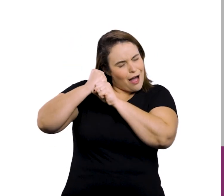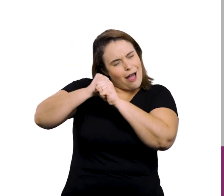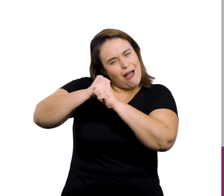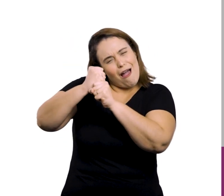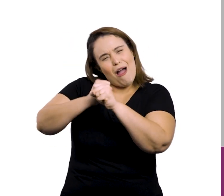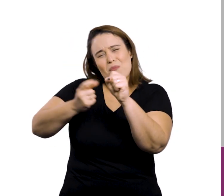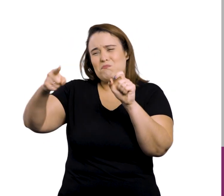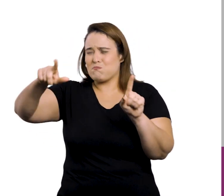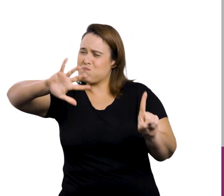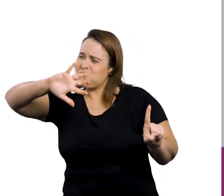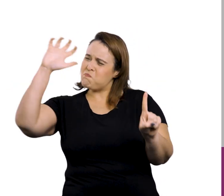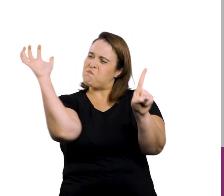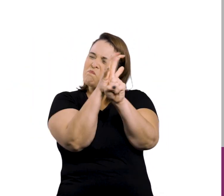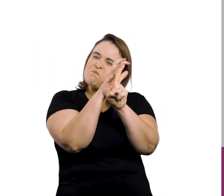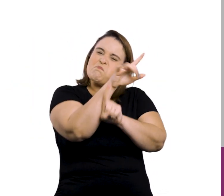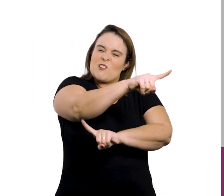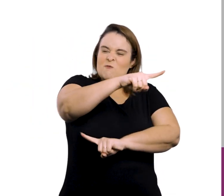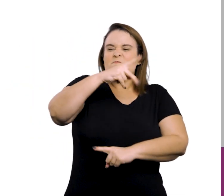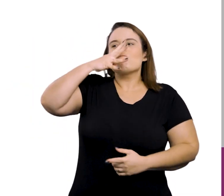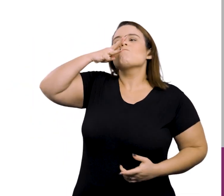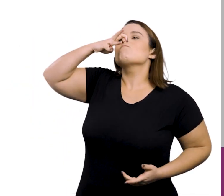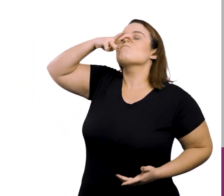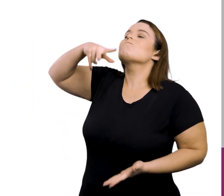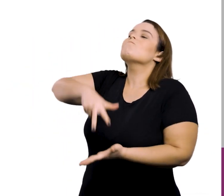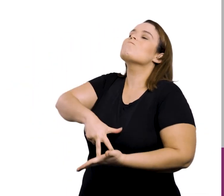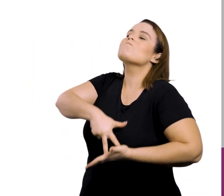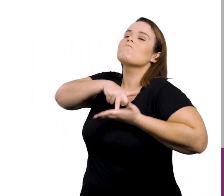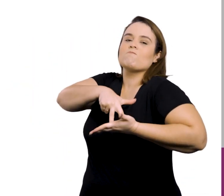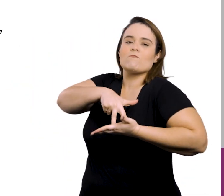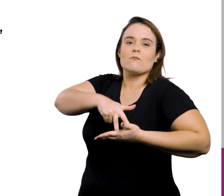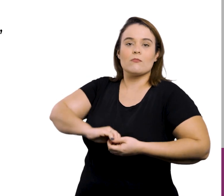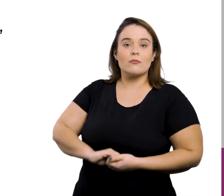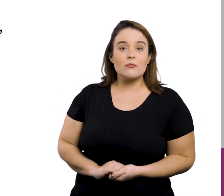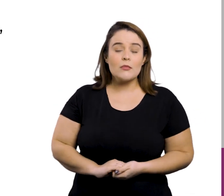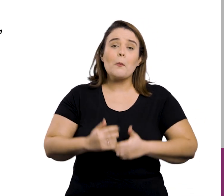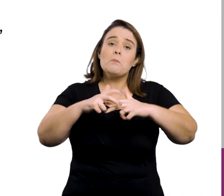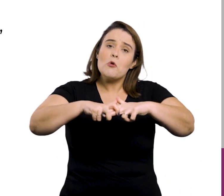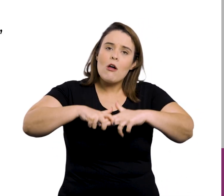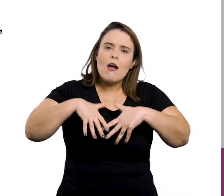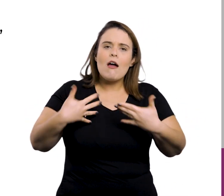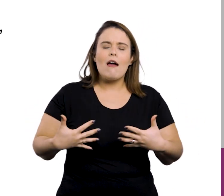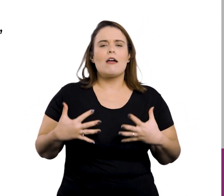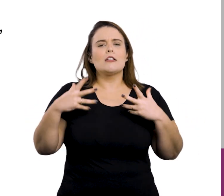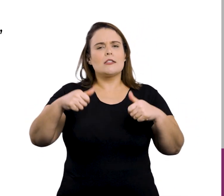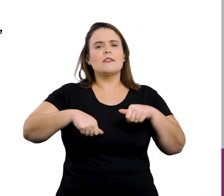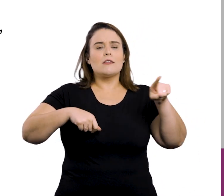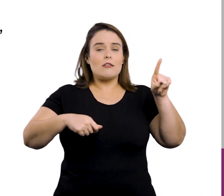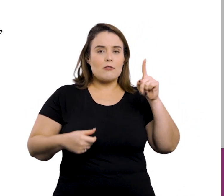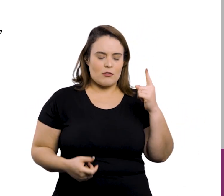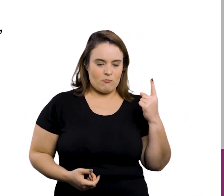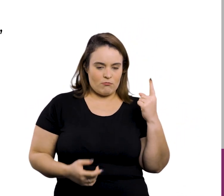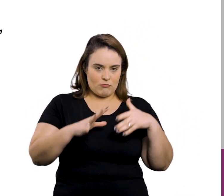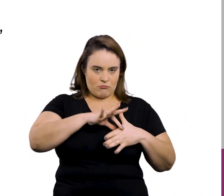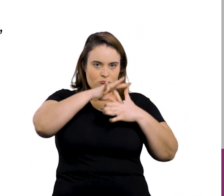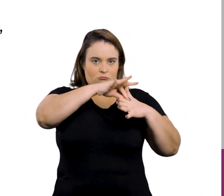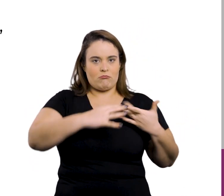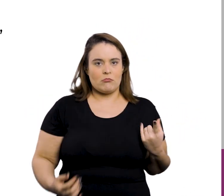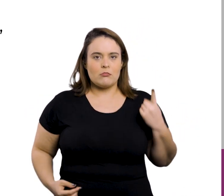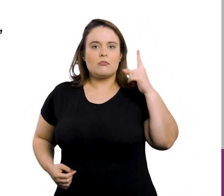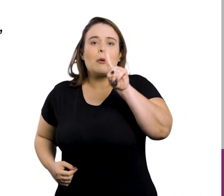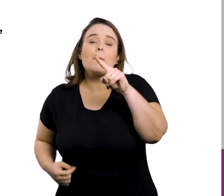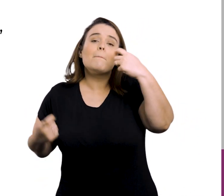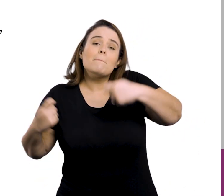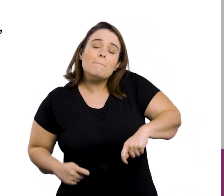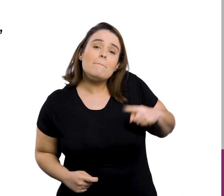também que ela não sucumbiu a décadas de barbarização gerencial. Acima de qualquer ranking, toda frente ampla